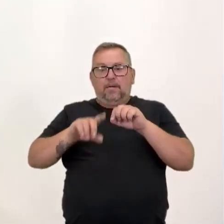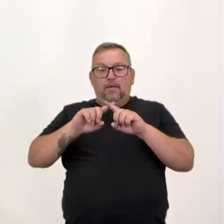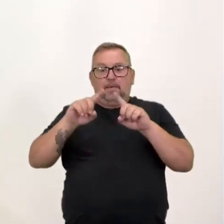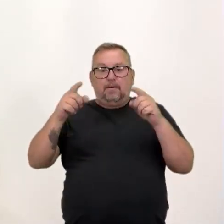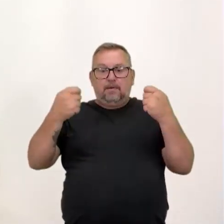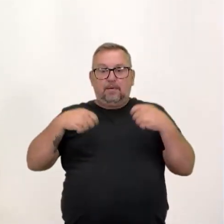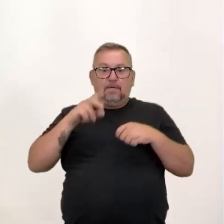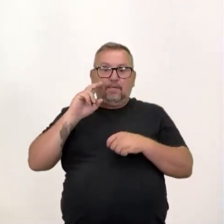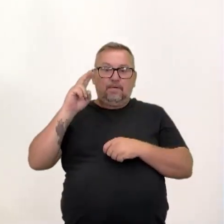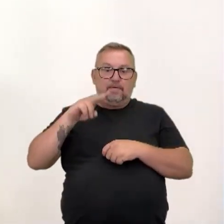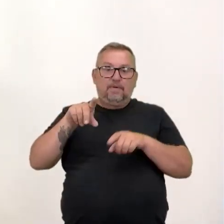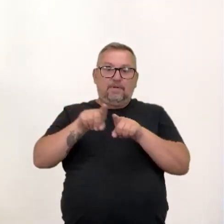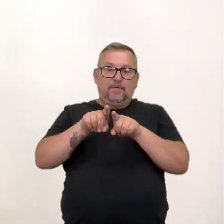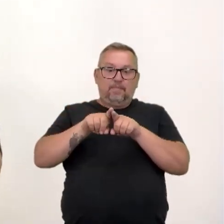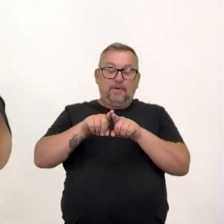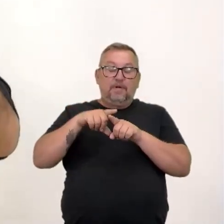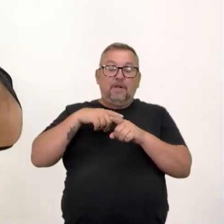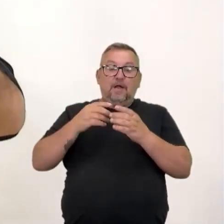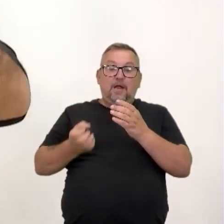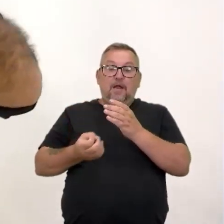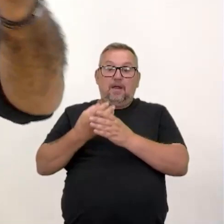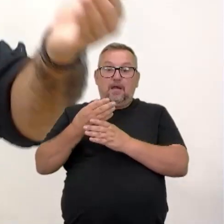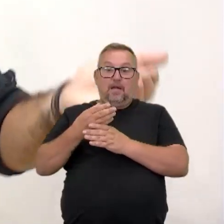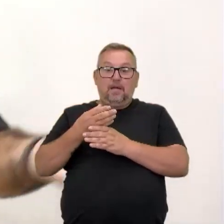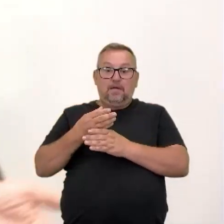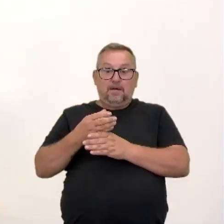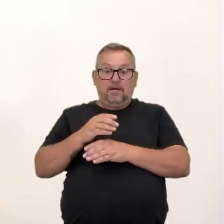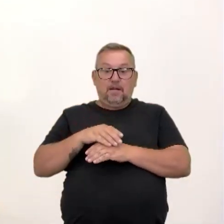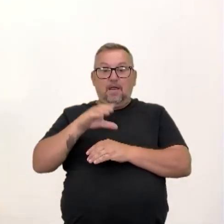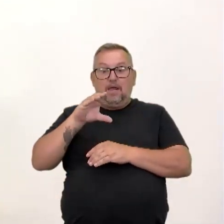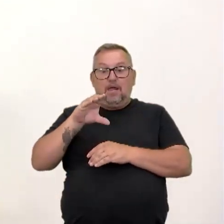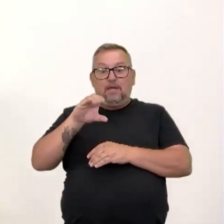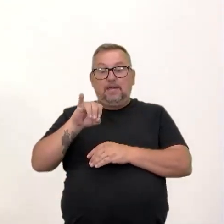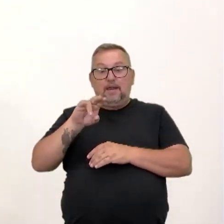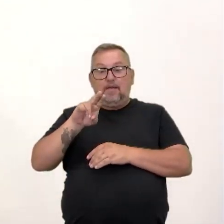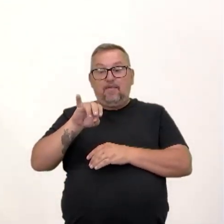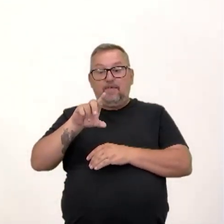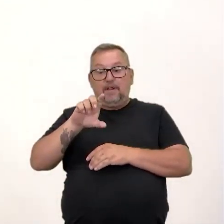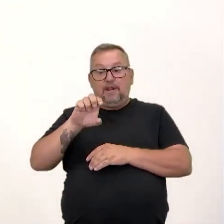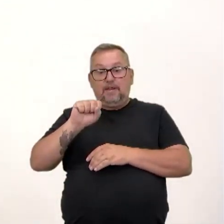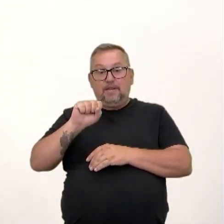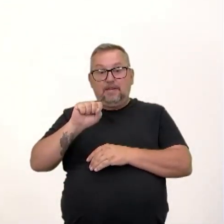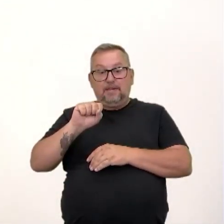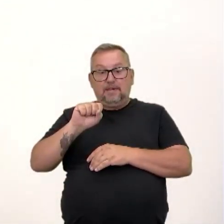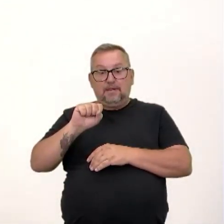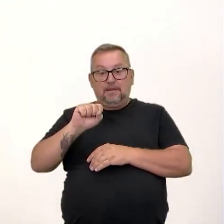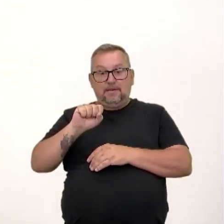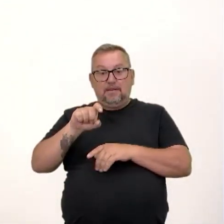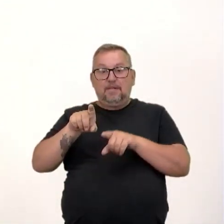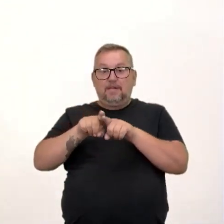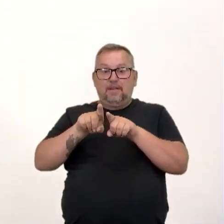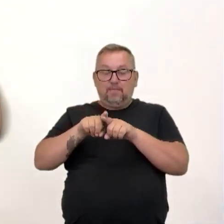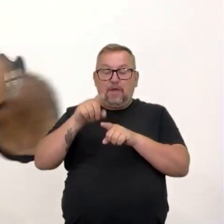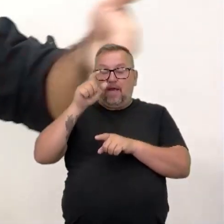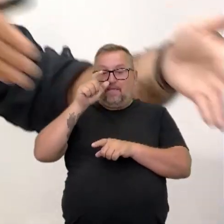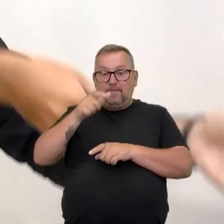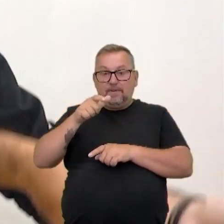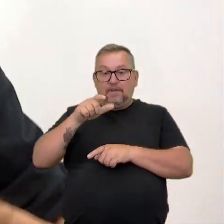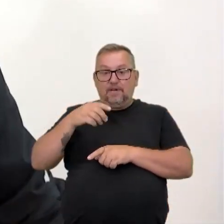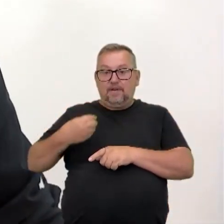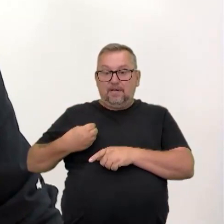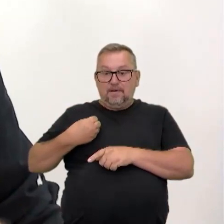preciso lembrar como historiador que a origem da palavra civilis, que dá origem, inclusive, à palavra civitas no latim, que vai